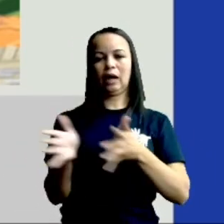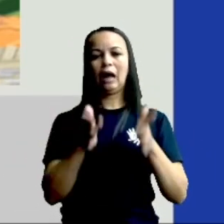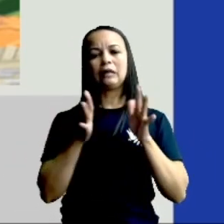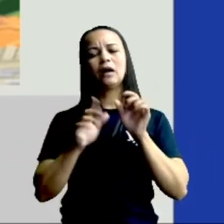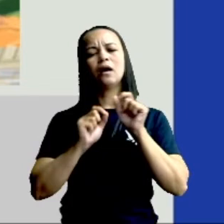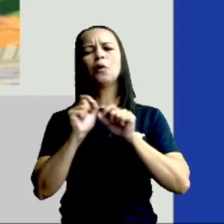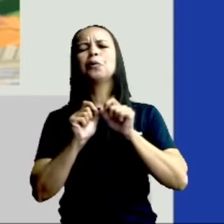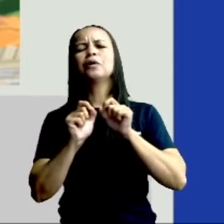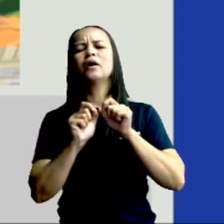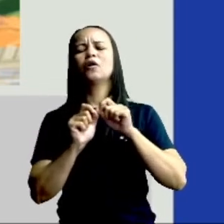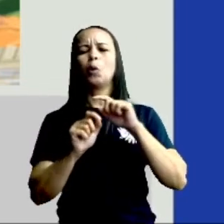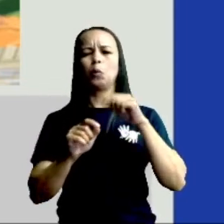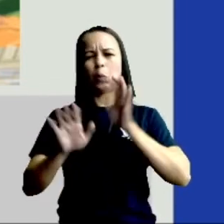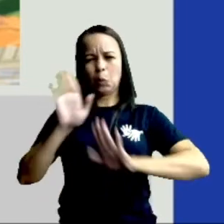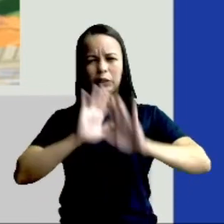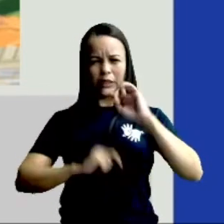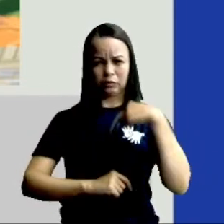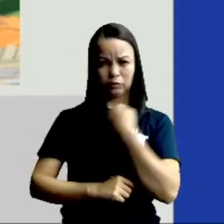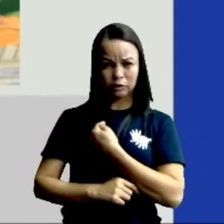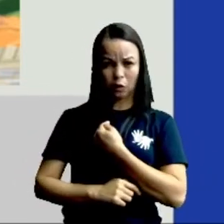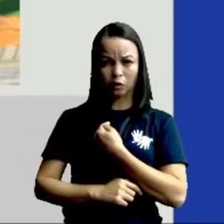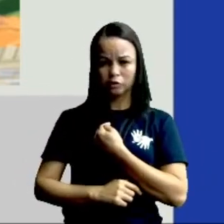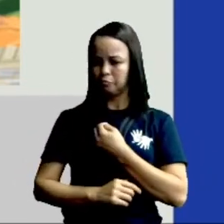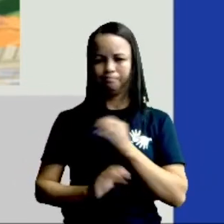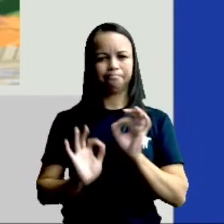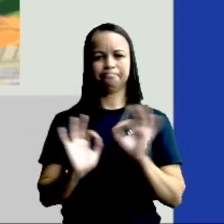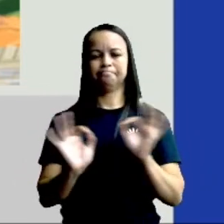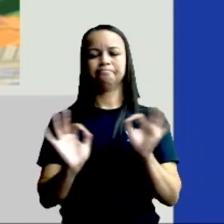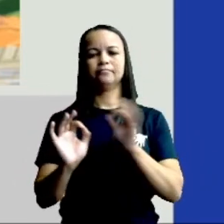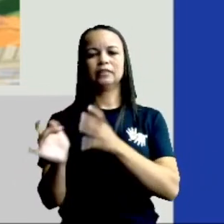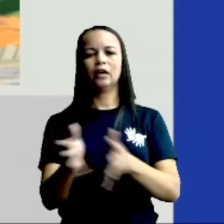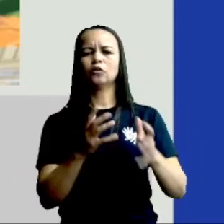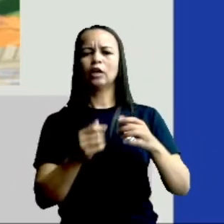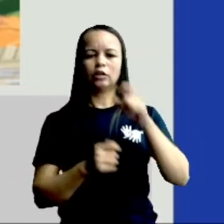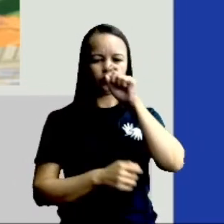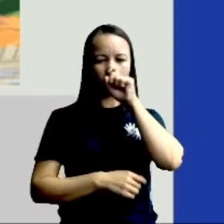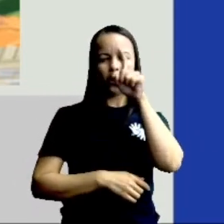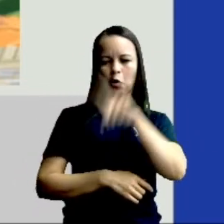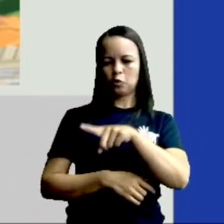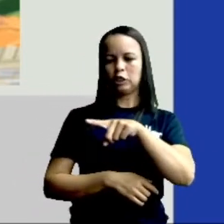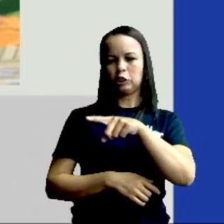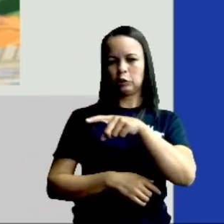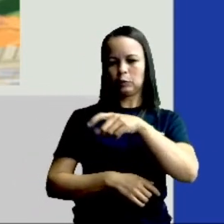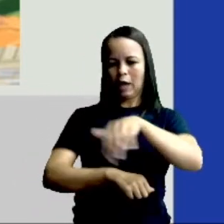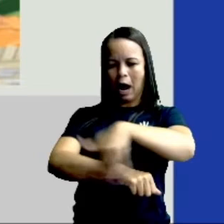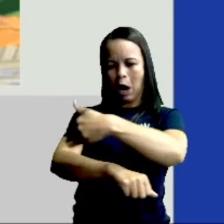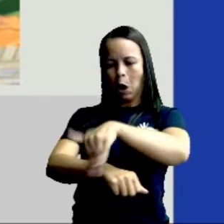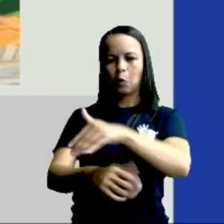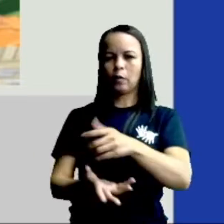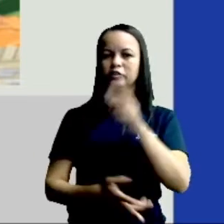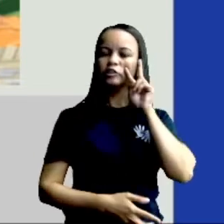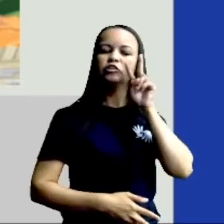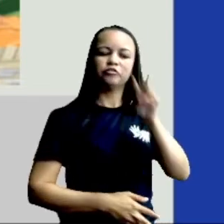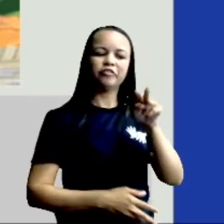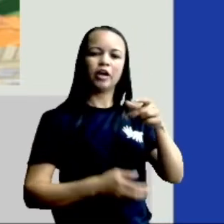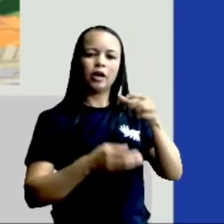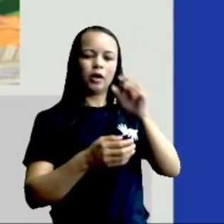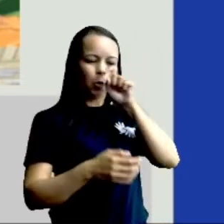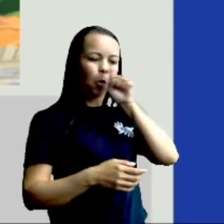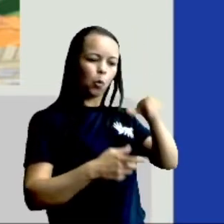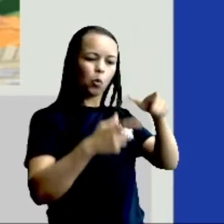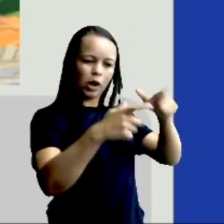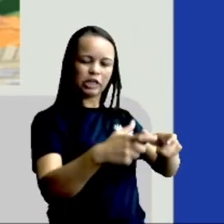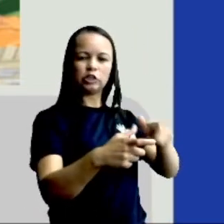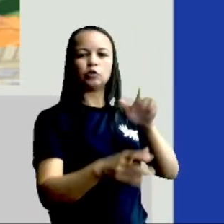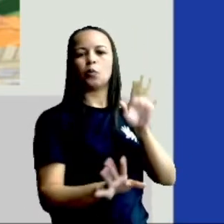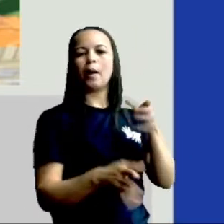cuidando de nós mesmos. Quando a gente joga lixo na rua, tá passando, vê o lixeiro, mas joga ali o papel de pipoca, o saco de pipoca